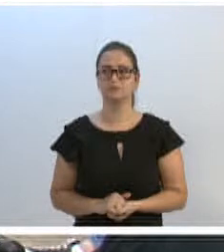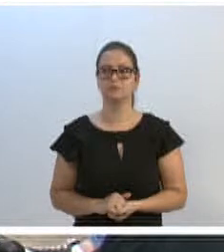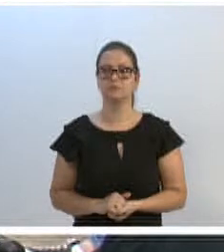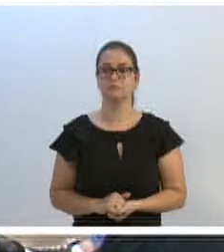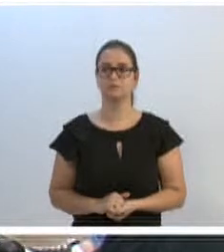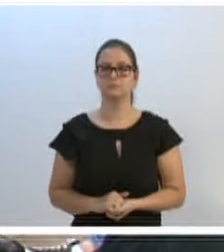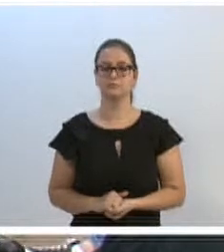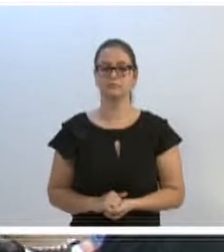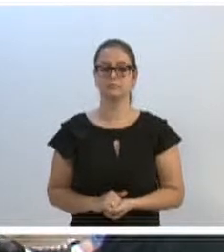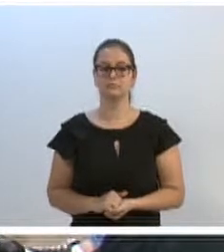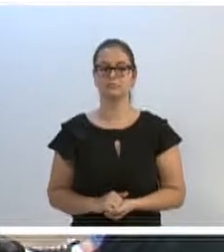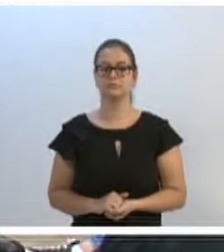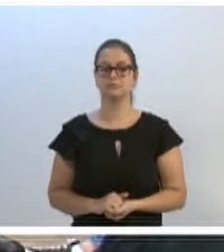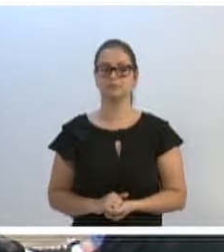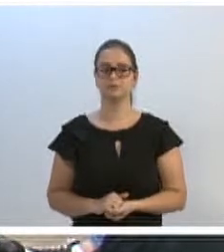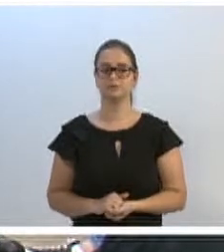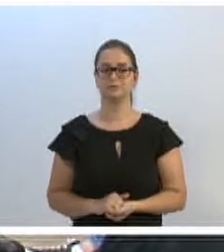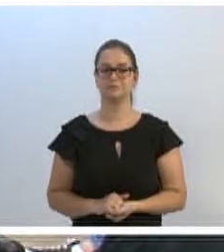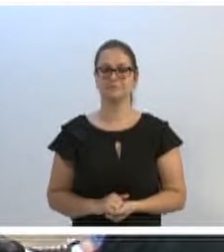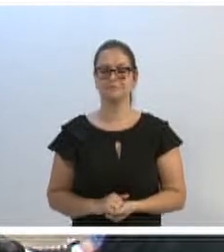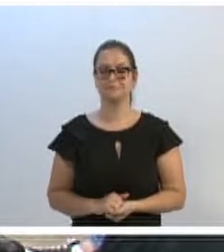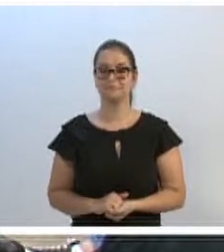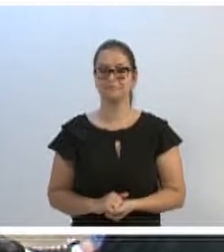Ah, sim, eu já sei.